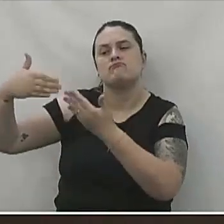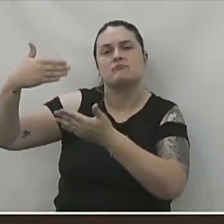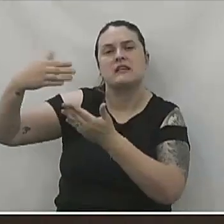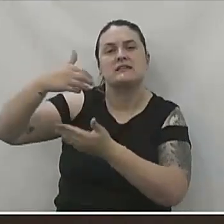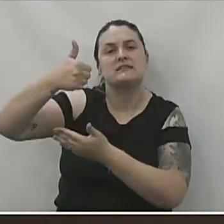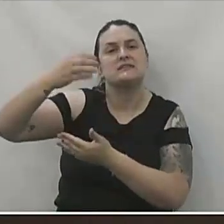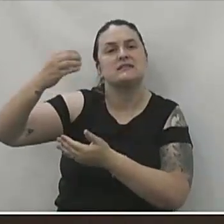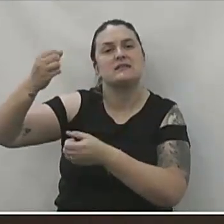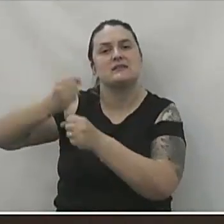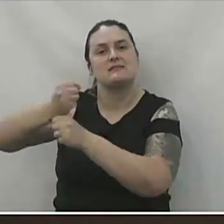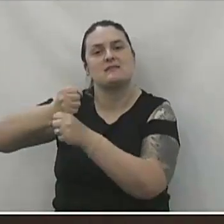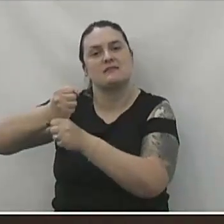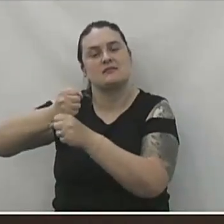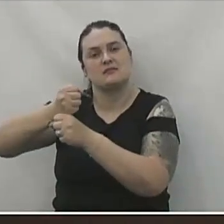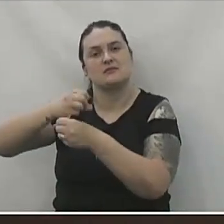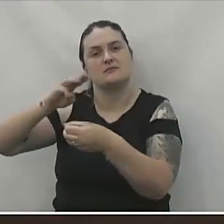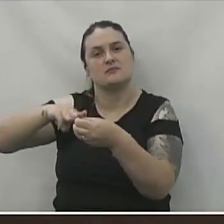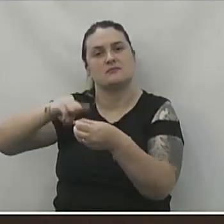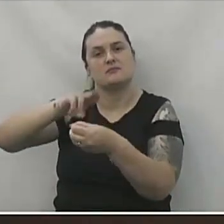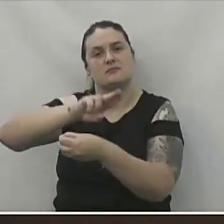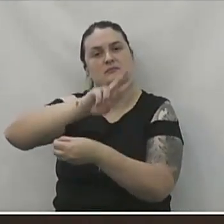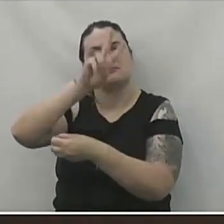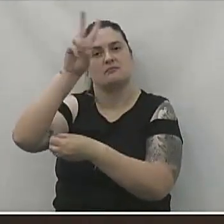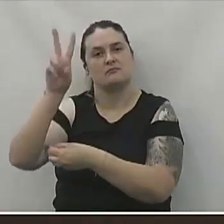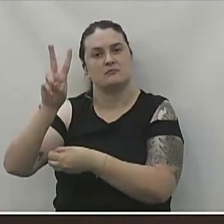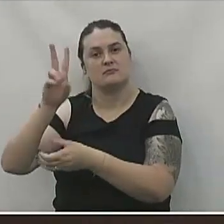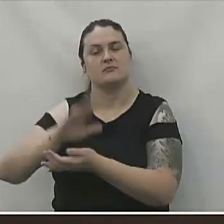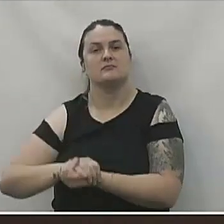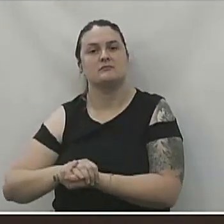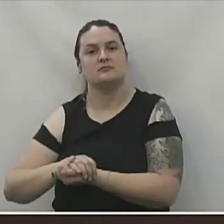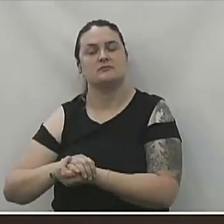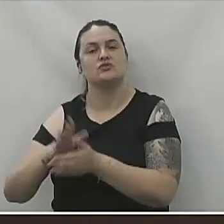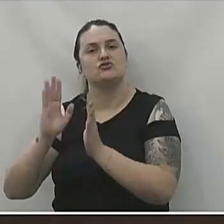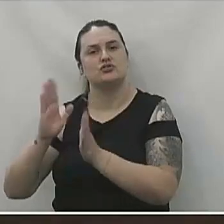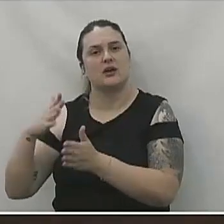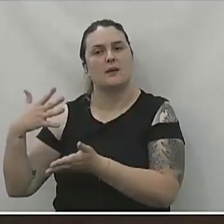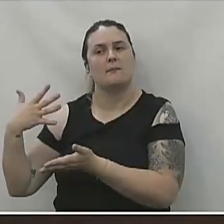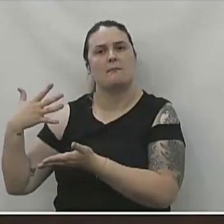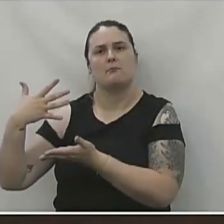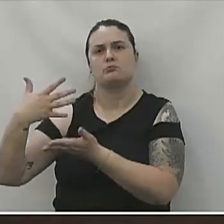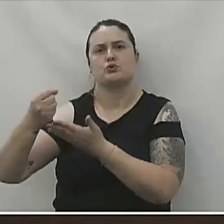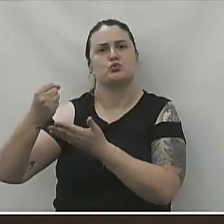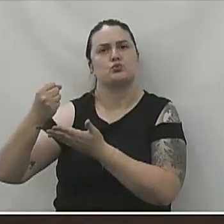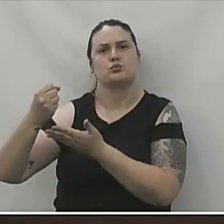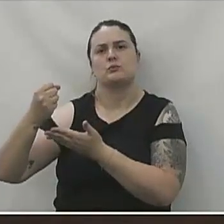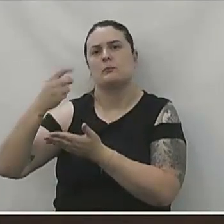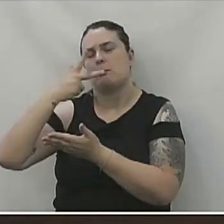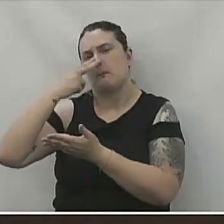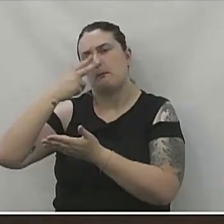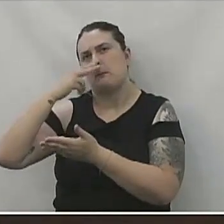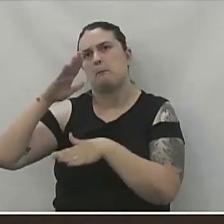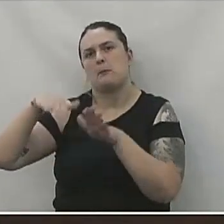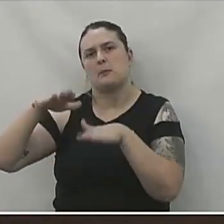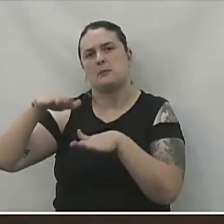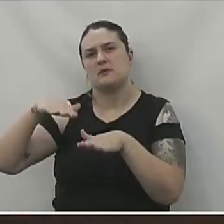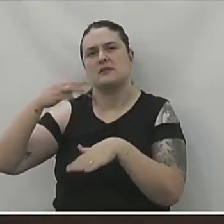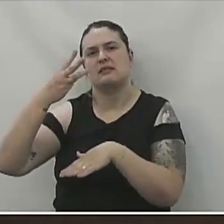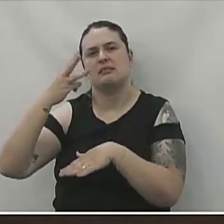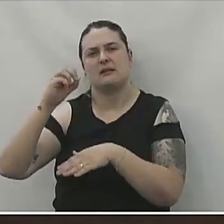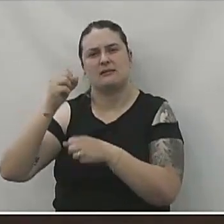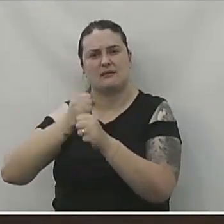as comemorações do Centenário do município de União da Vitória Já se passaram aí aproximadamente